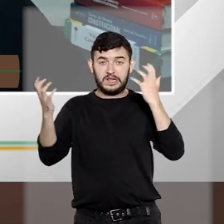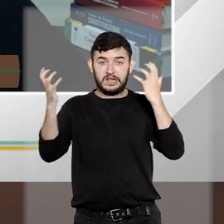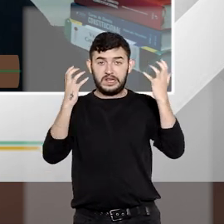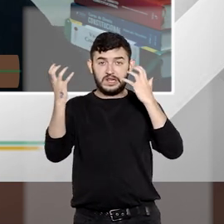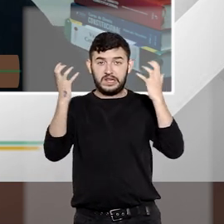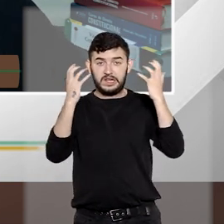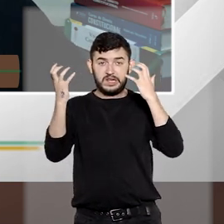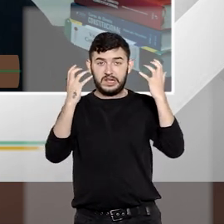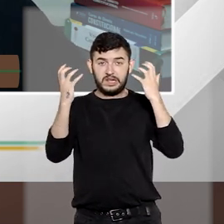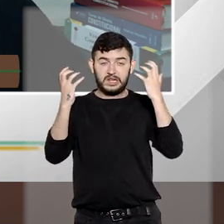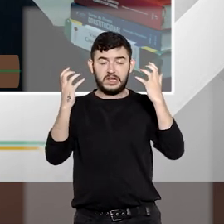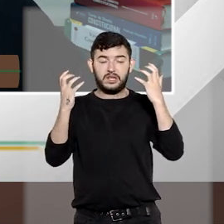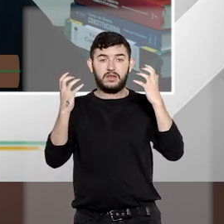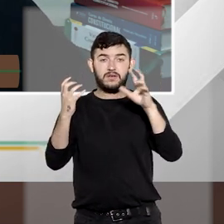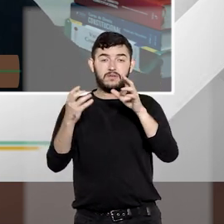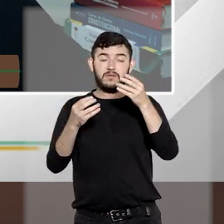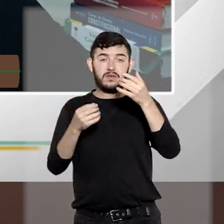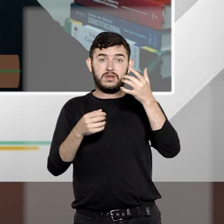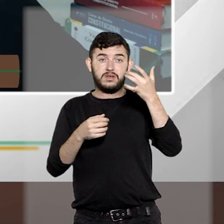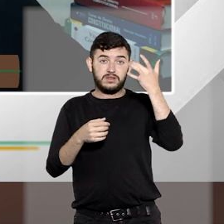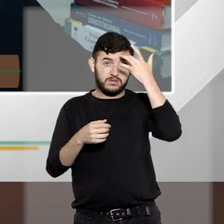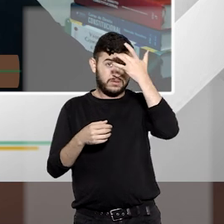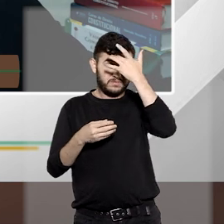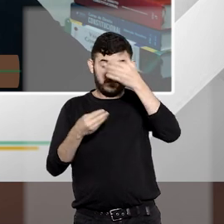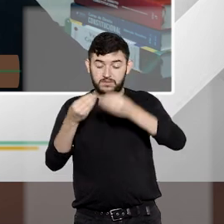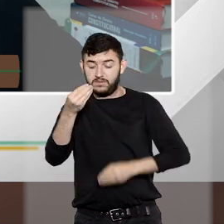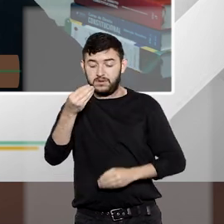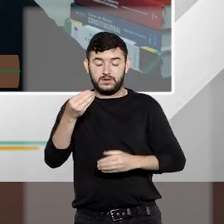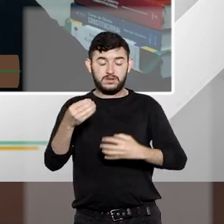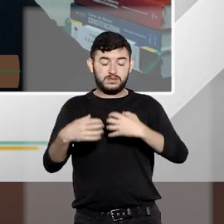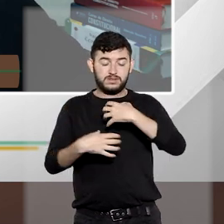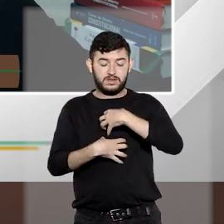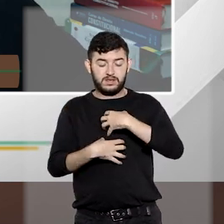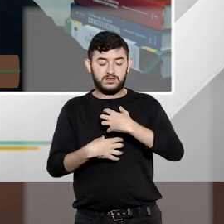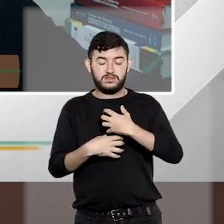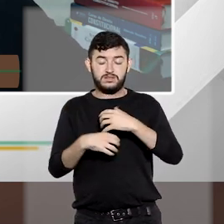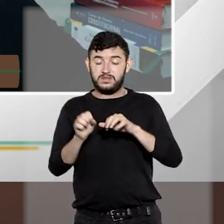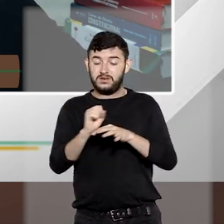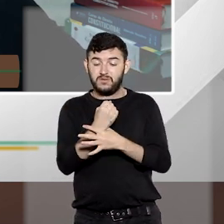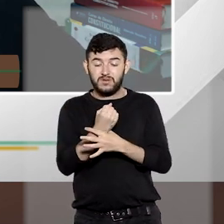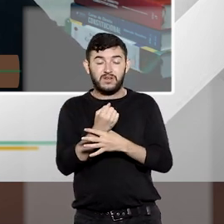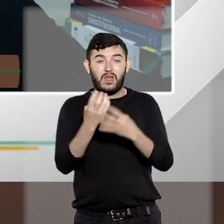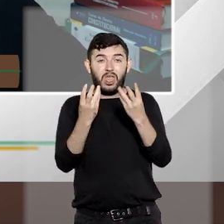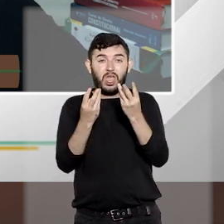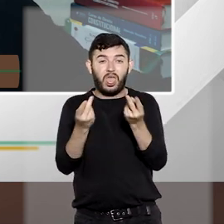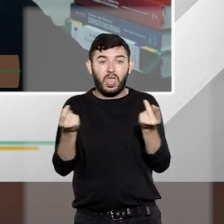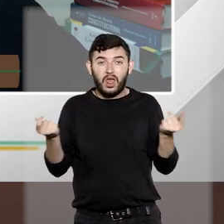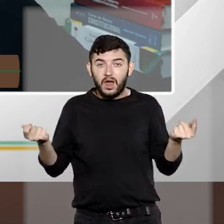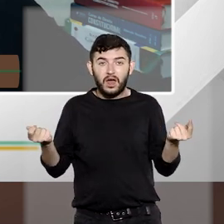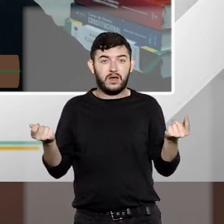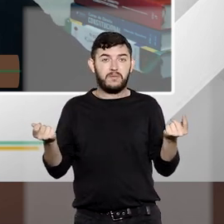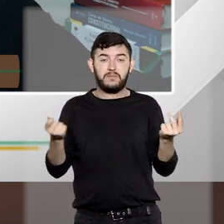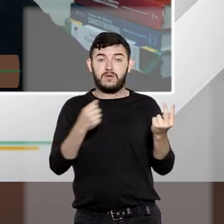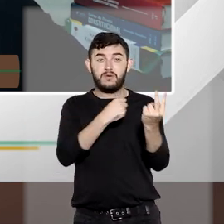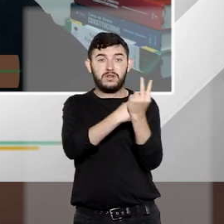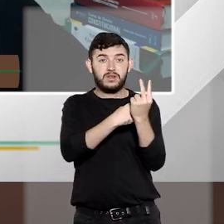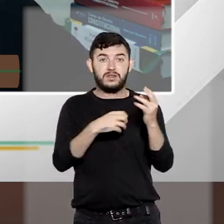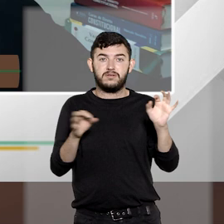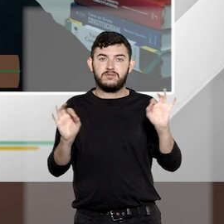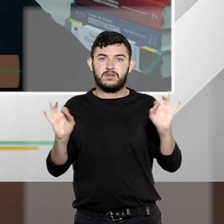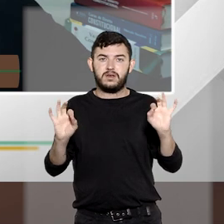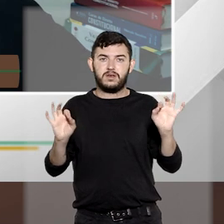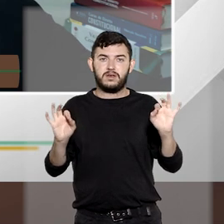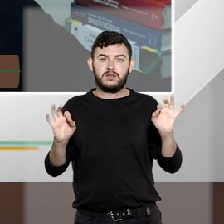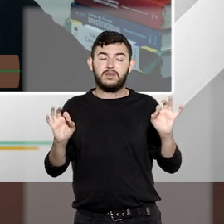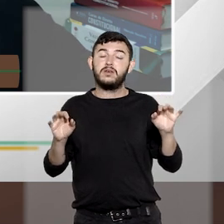E ele se sente num nível de desproteção muito grande. E aí que entra o papel importante de quem? Do Ministério Público.